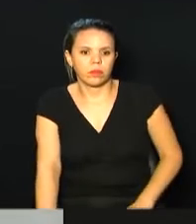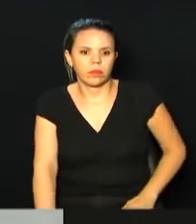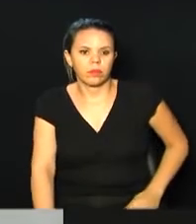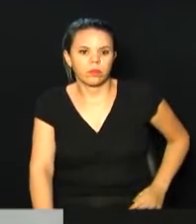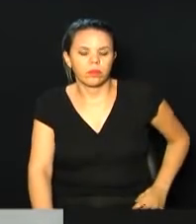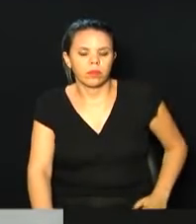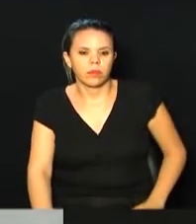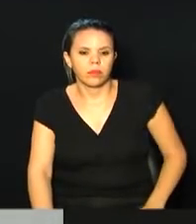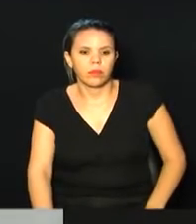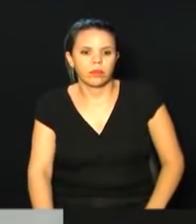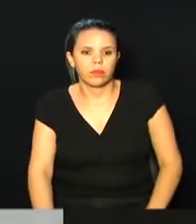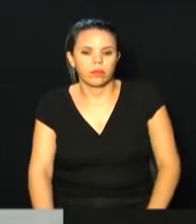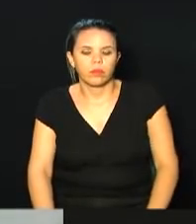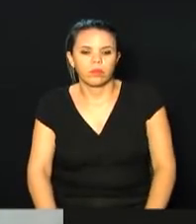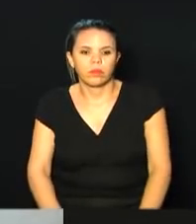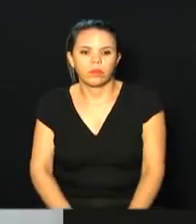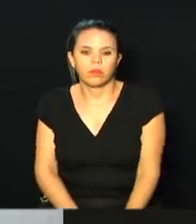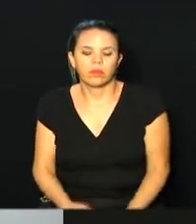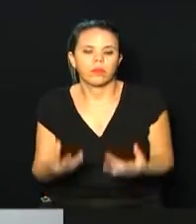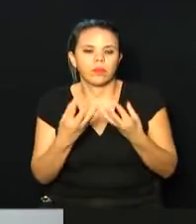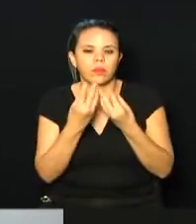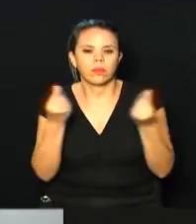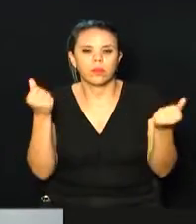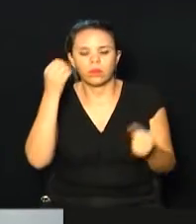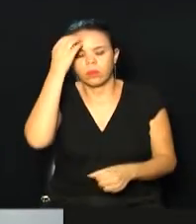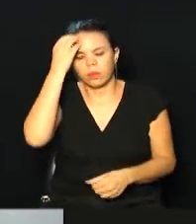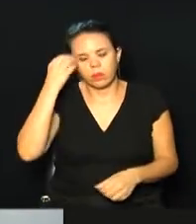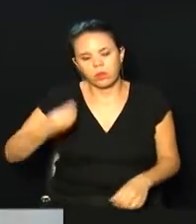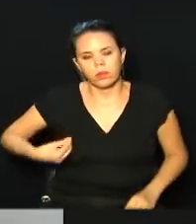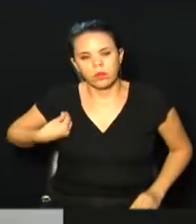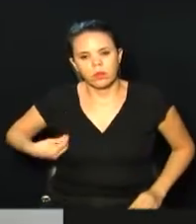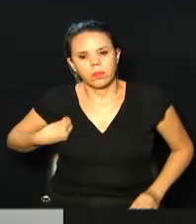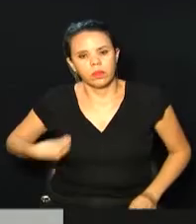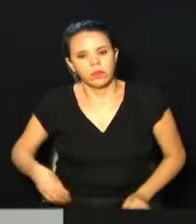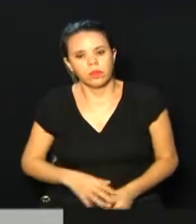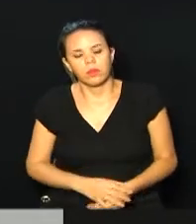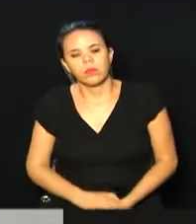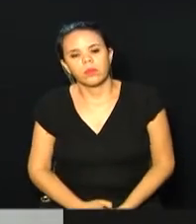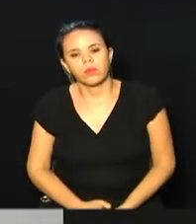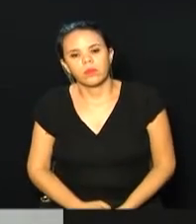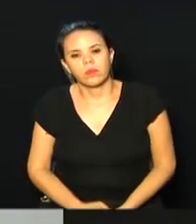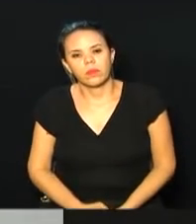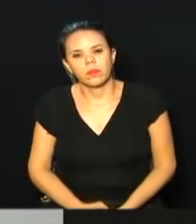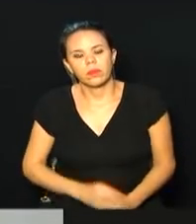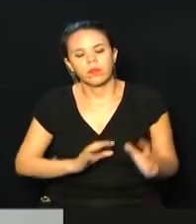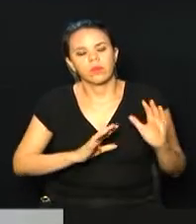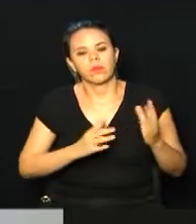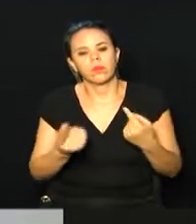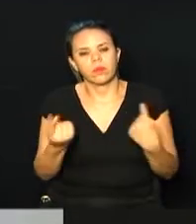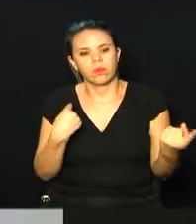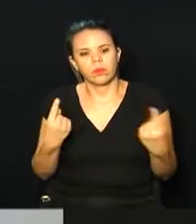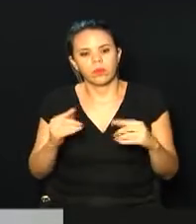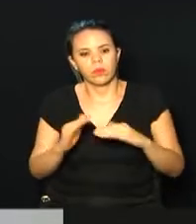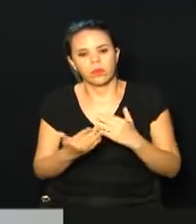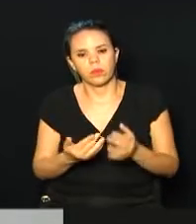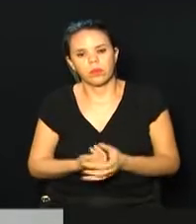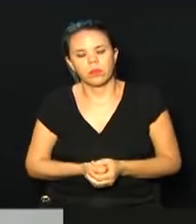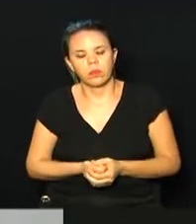A questão da qualidade de vida no meio urbano, Mirna,